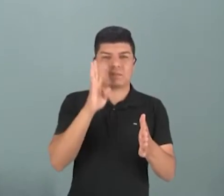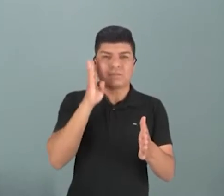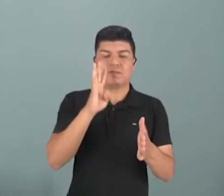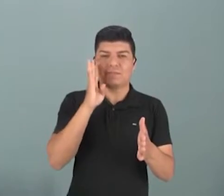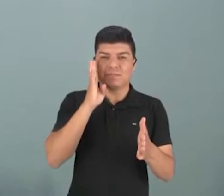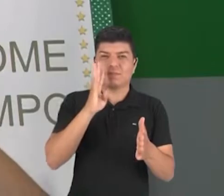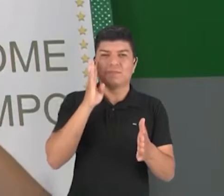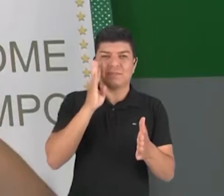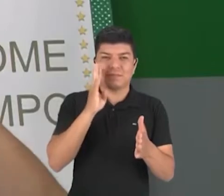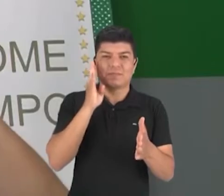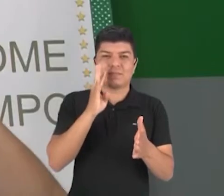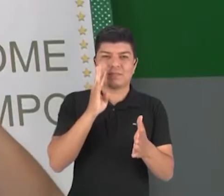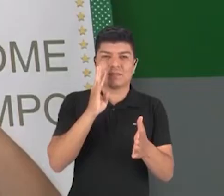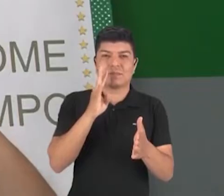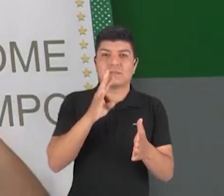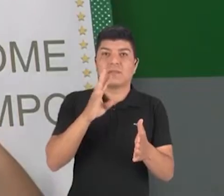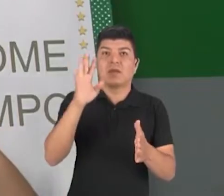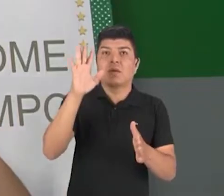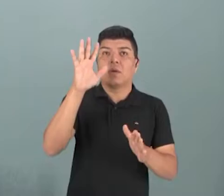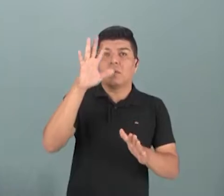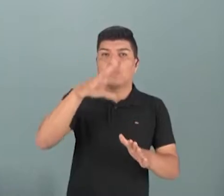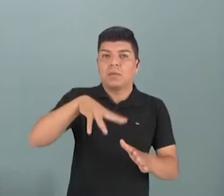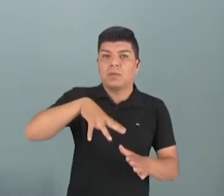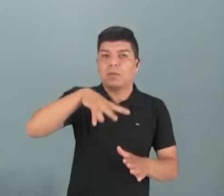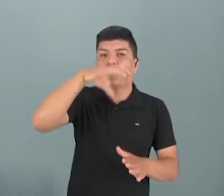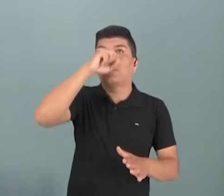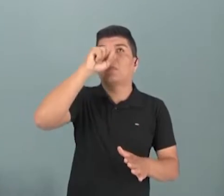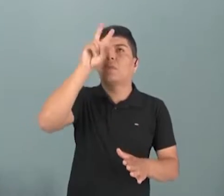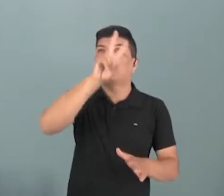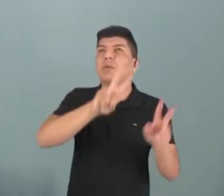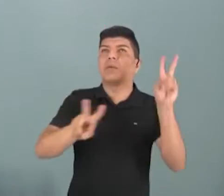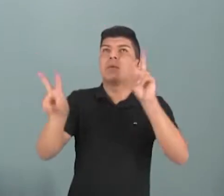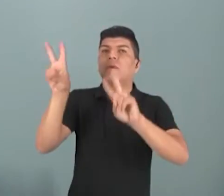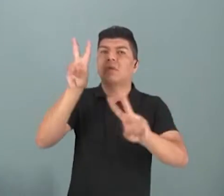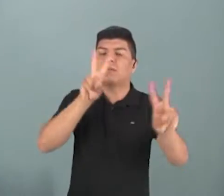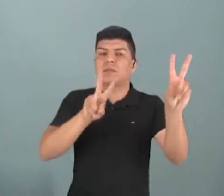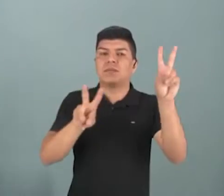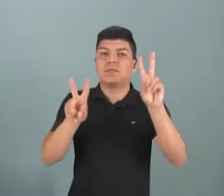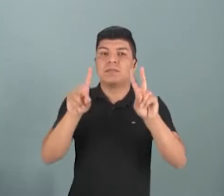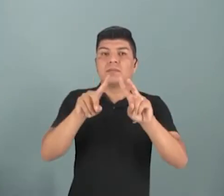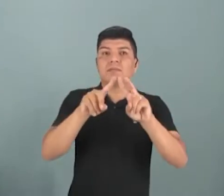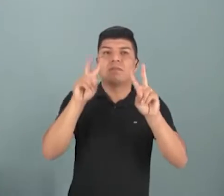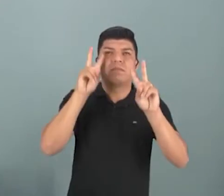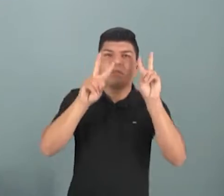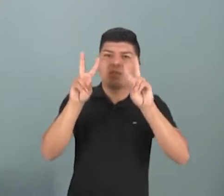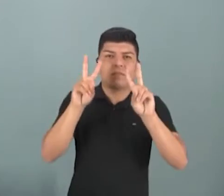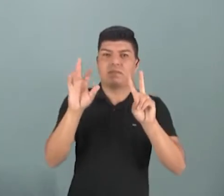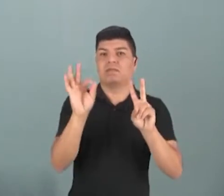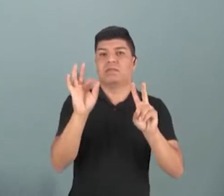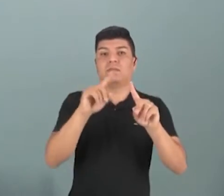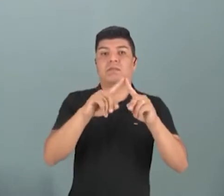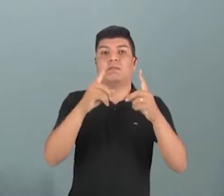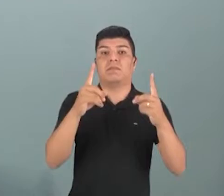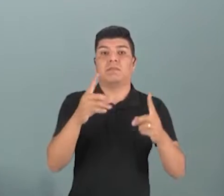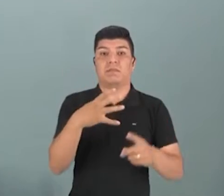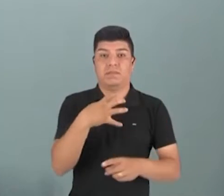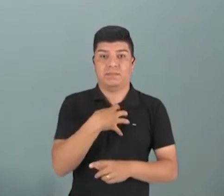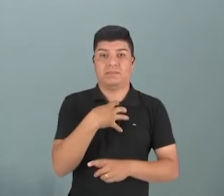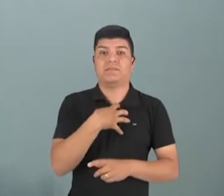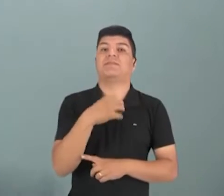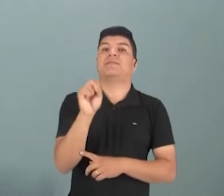que legal eá nós estamos podemos ver mas nós podemos sentir